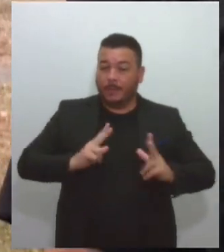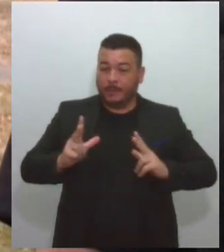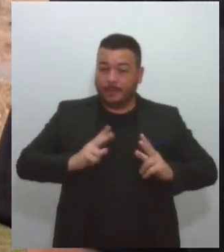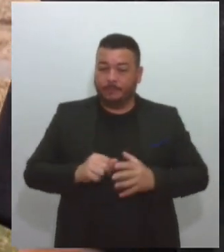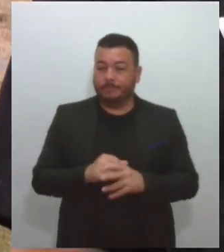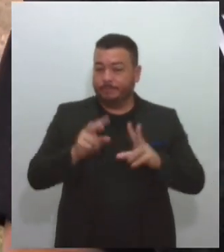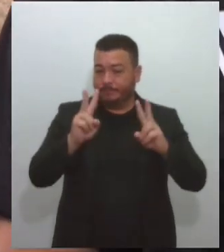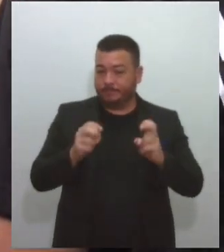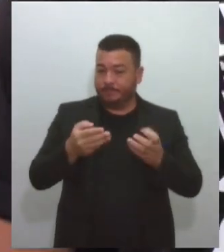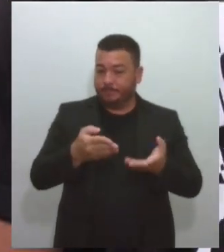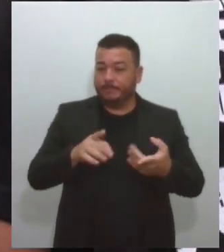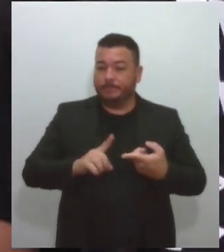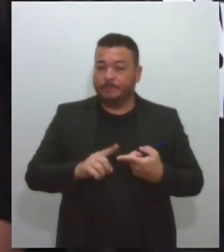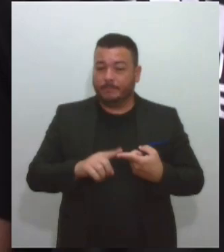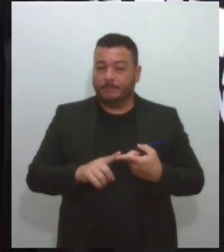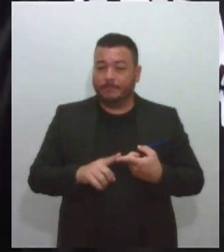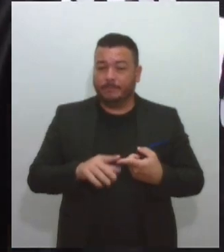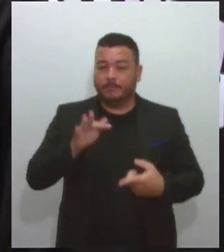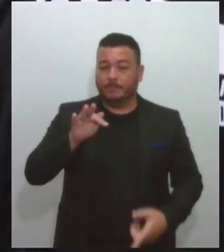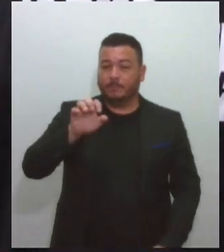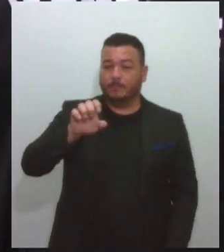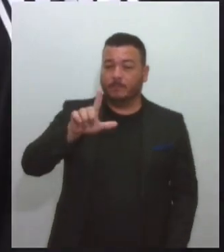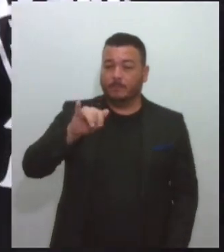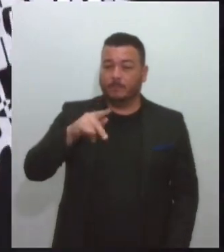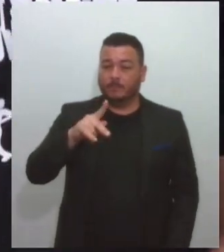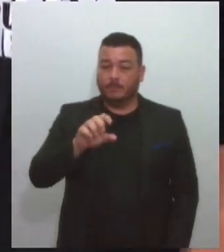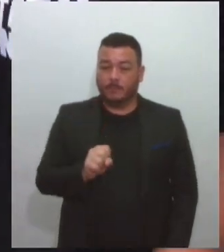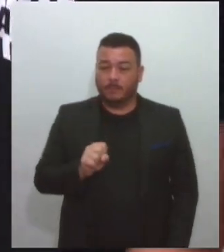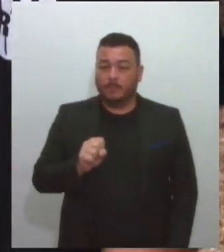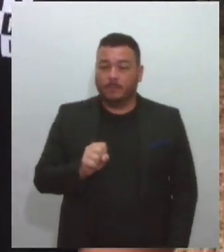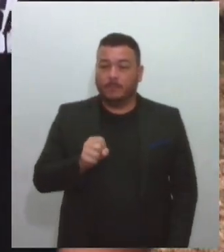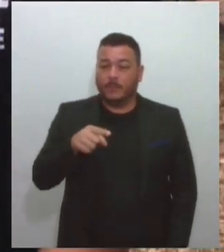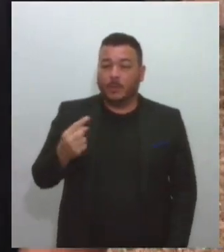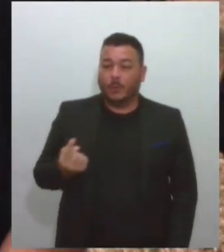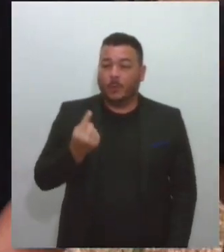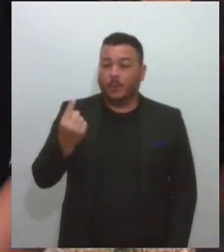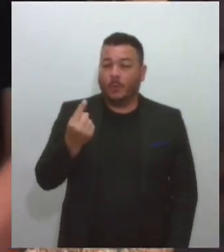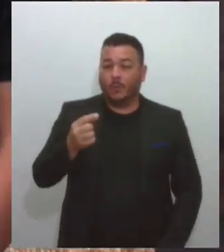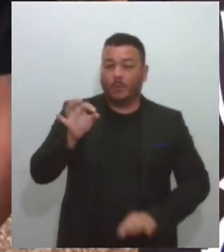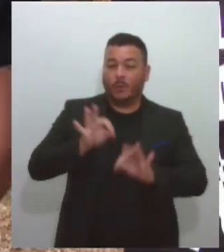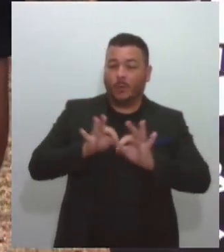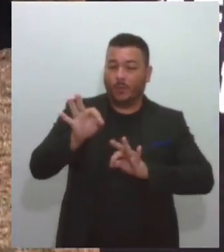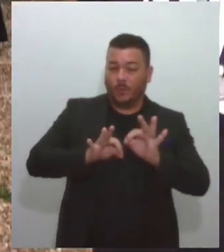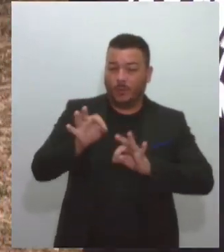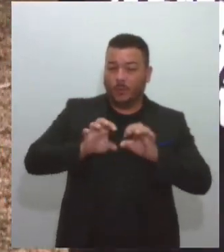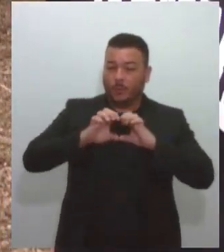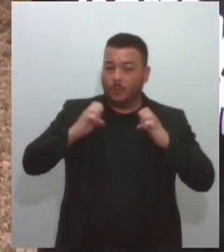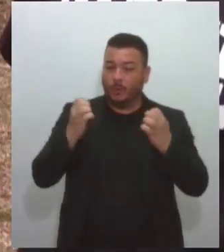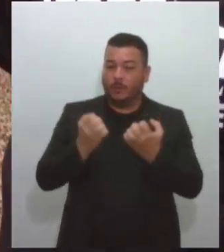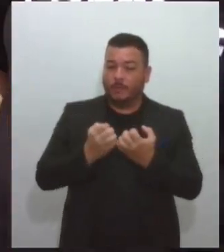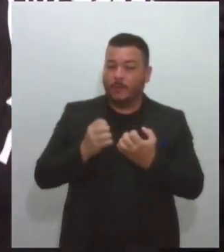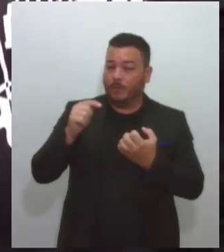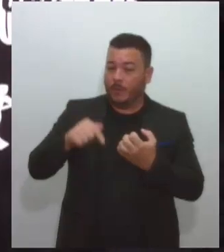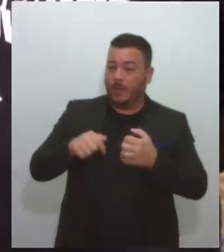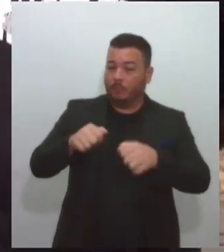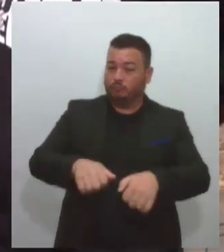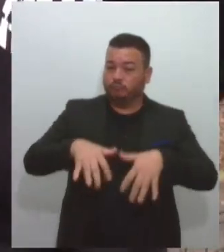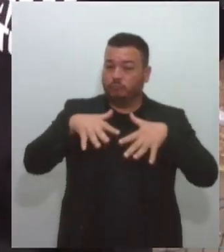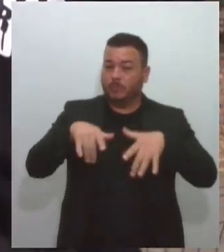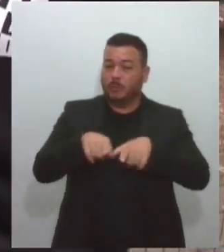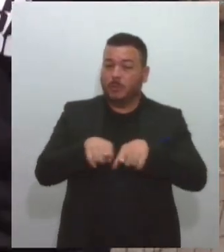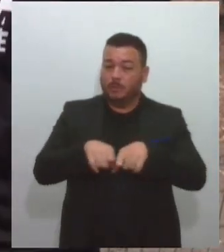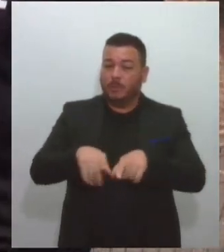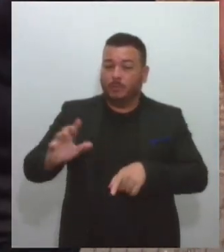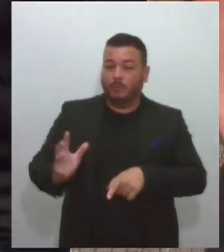assunto, Felipe Lucas de Oliveira Santos, ele que é um dos organizadores do evento. Felipe, é uma atividade que é realizada no campo da